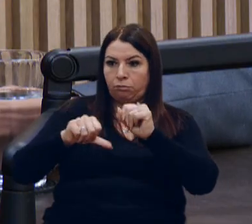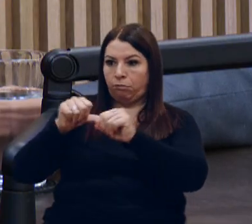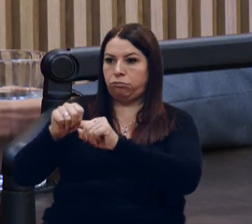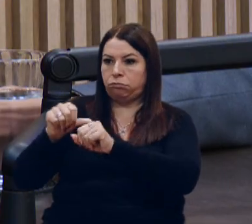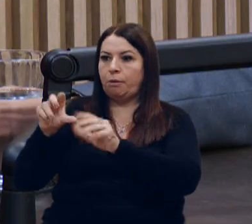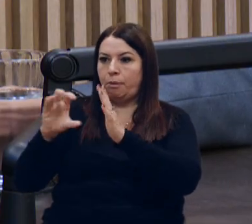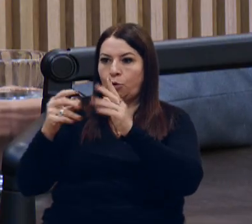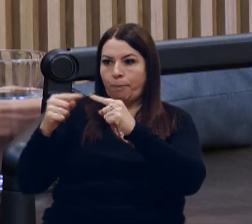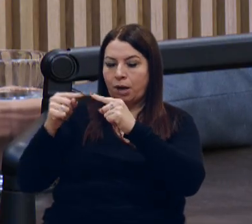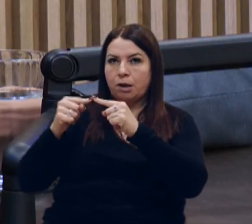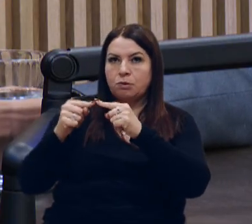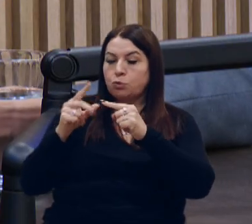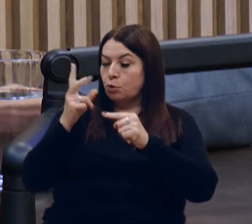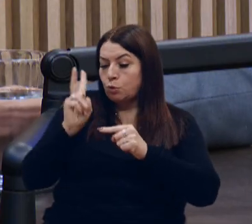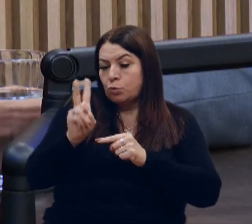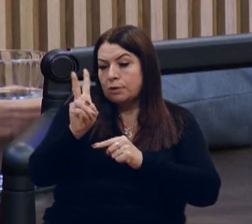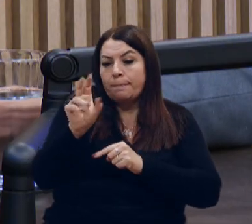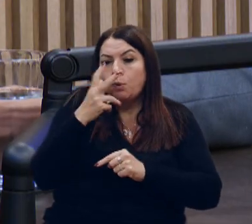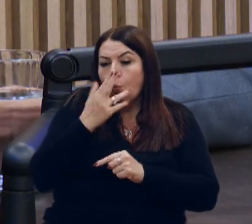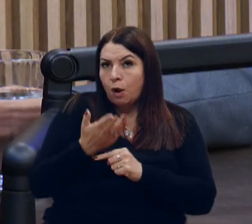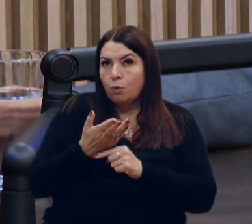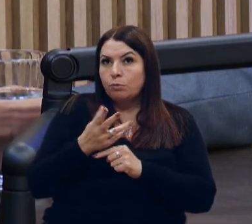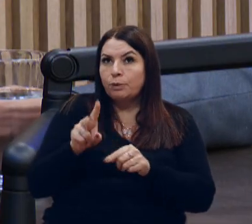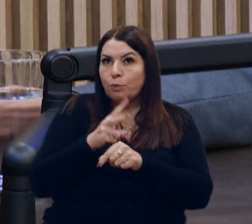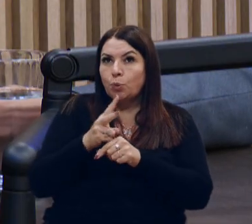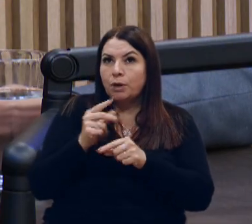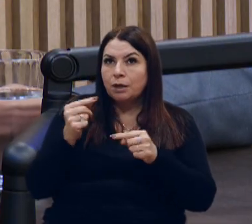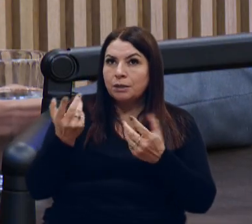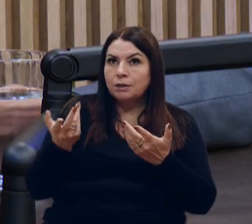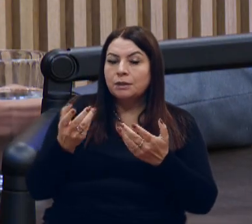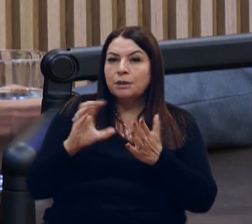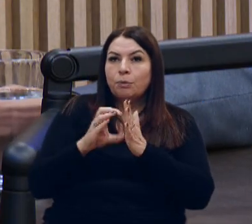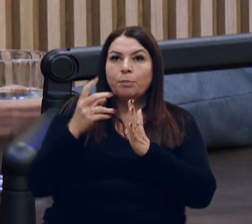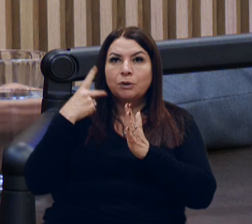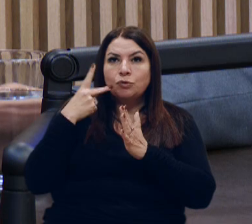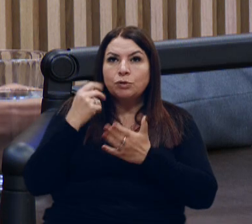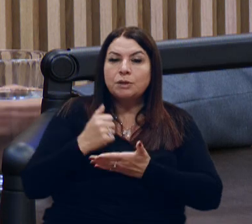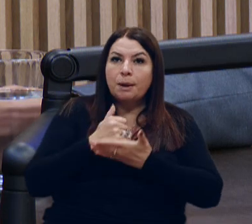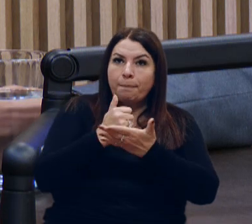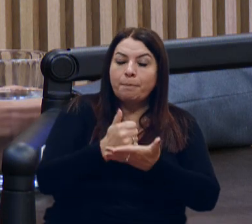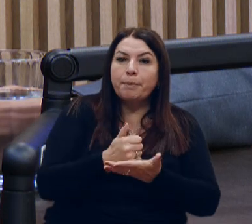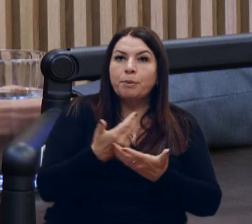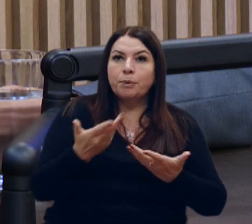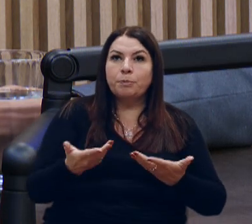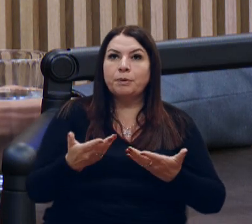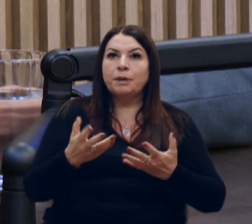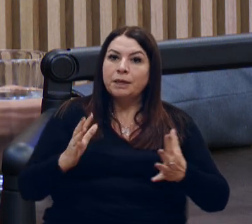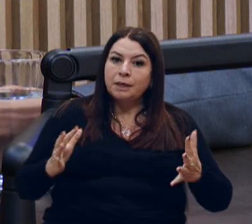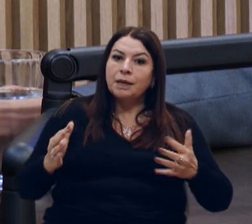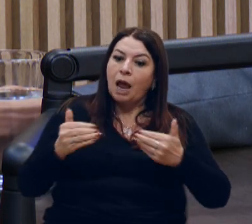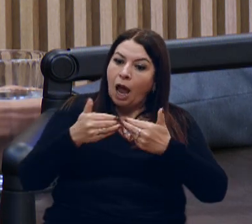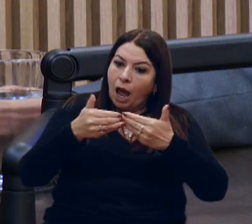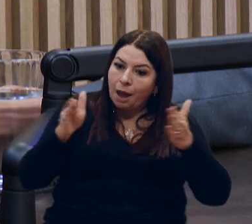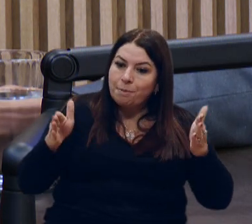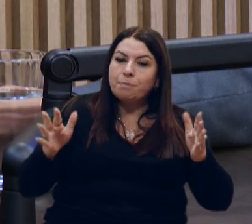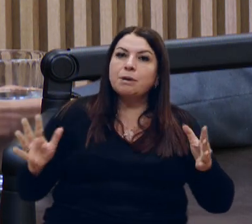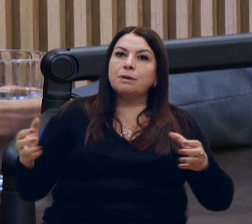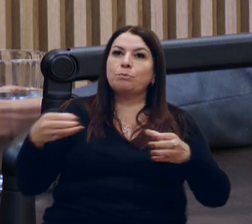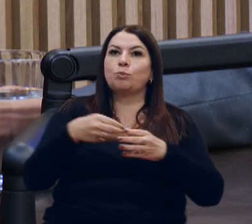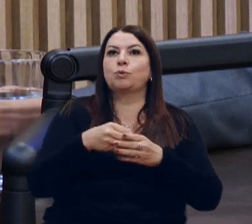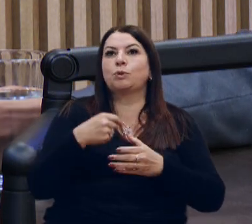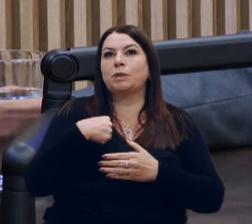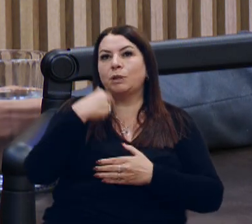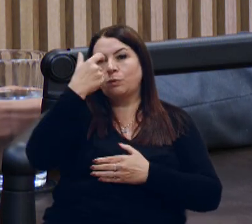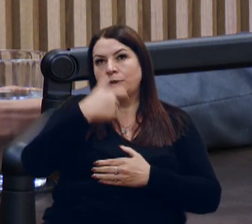vai, sou sempre o mesmo, eu tenho que buscar sempre partidos e apoios que me abrem as portas para que eu continue sendo